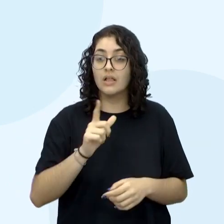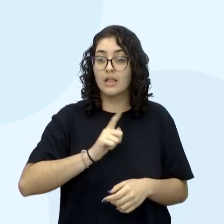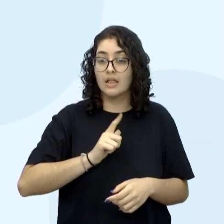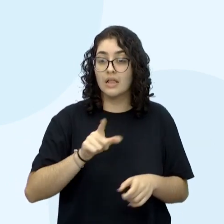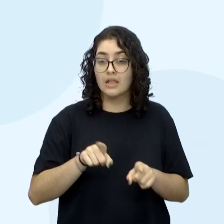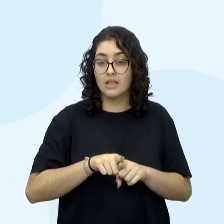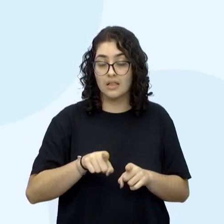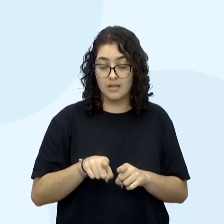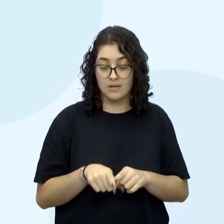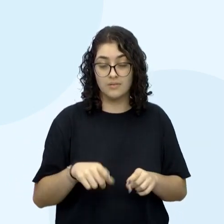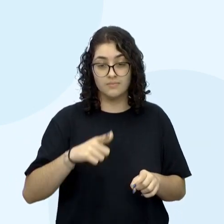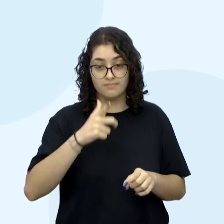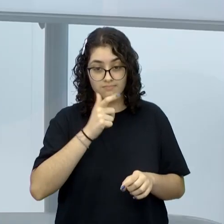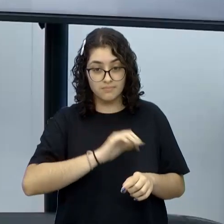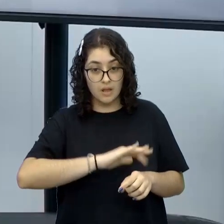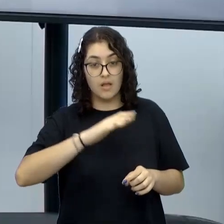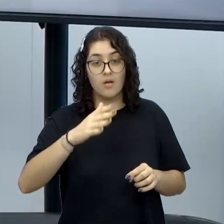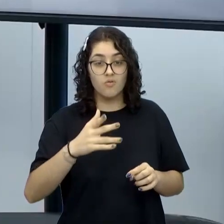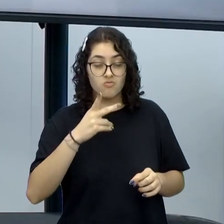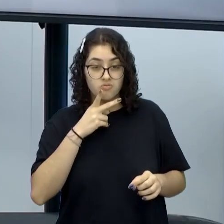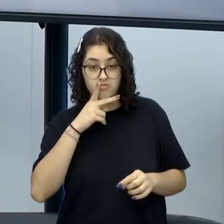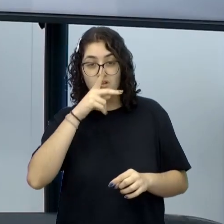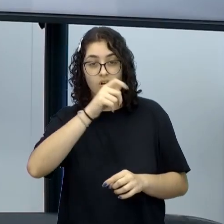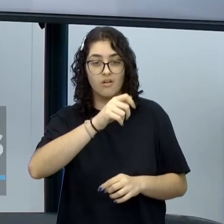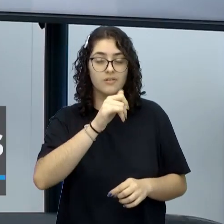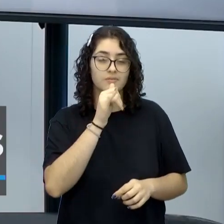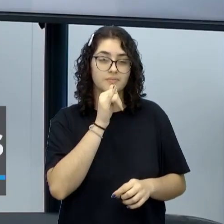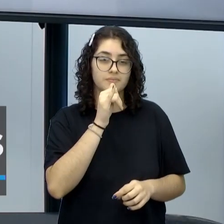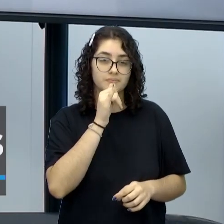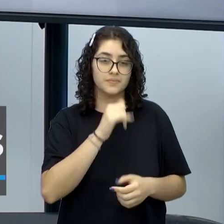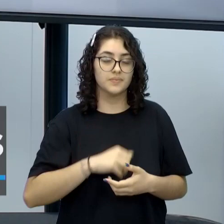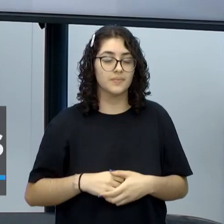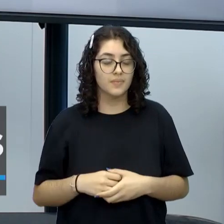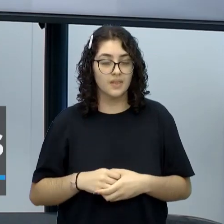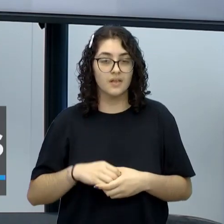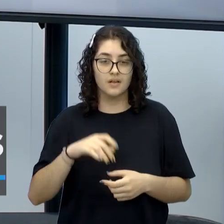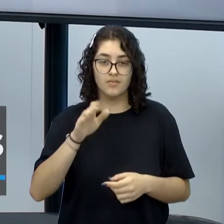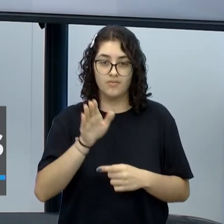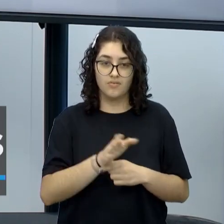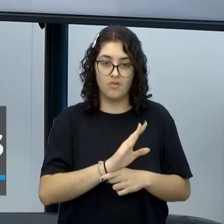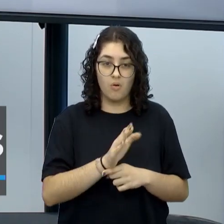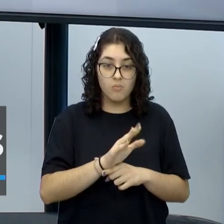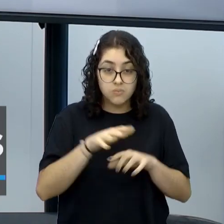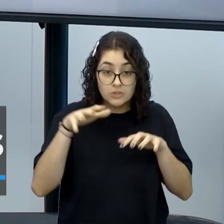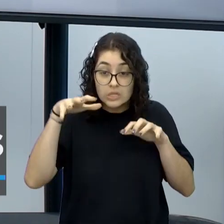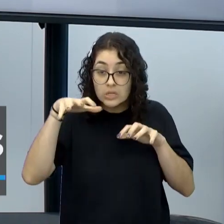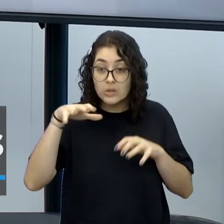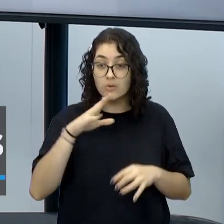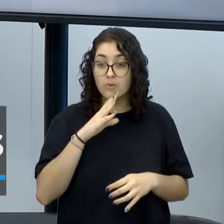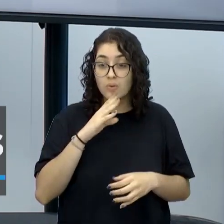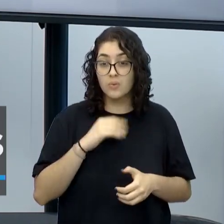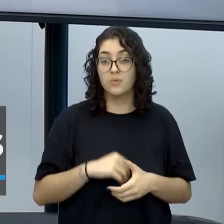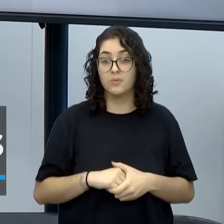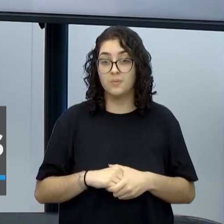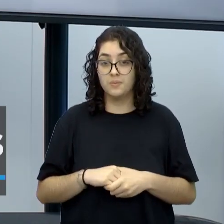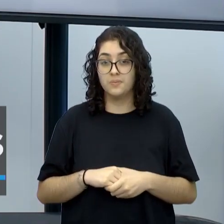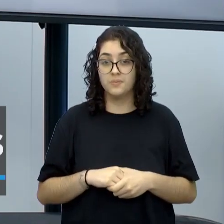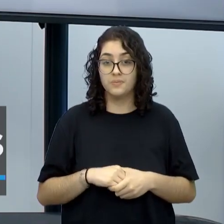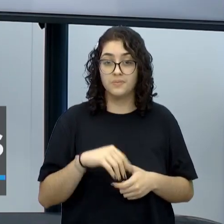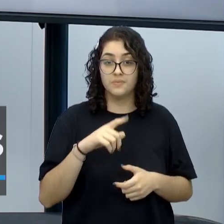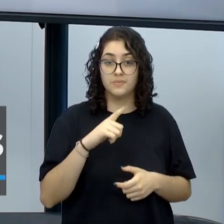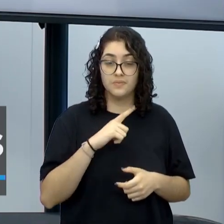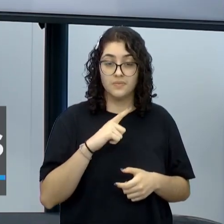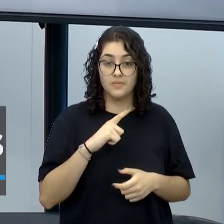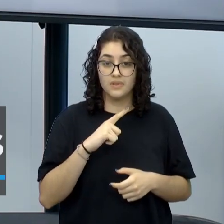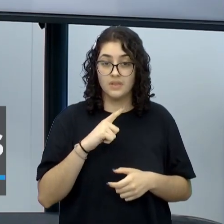muito atrito, mas violento. Por exemplo, quando você vê filme de terror que é bom. Filme de terror, aquele